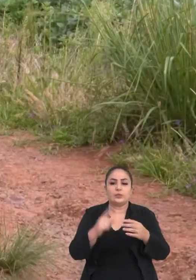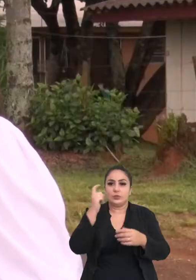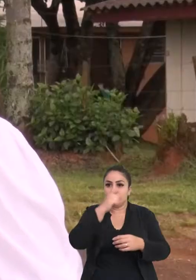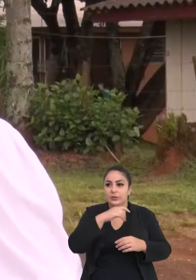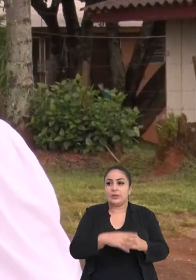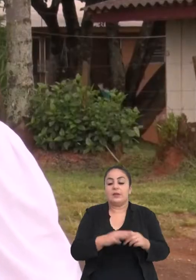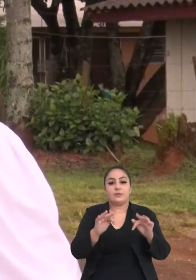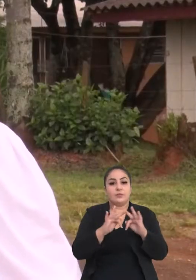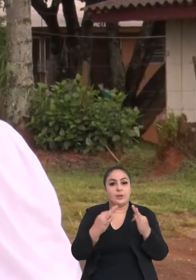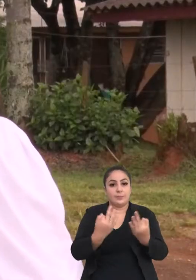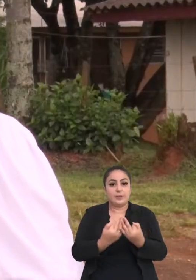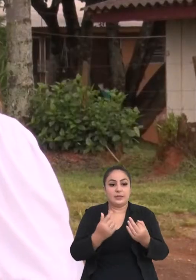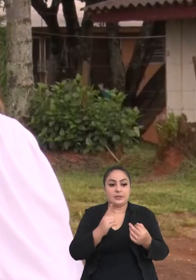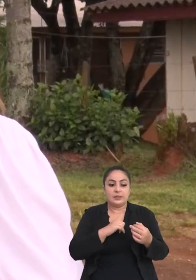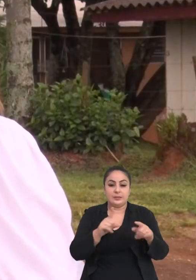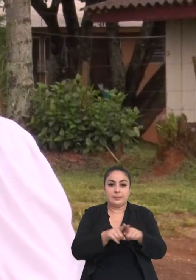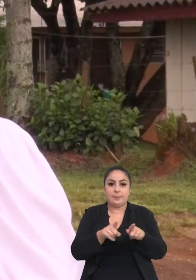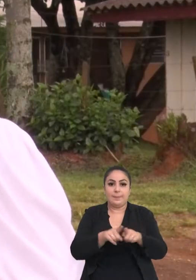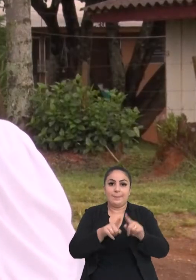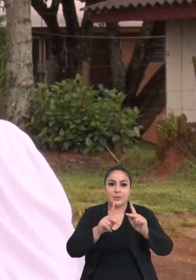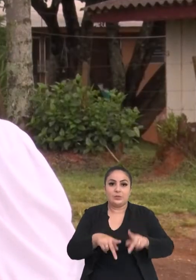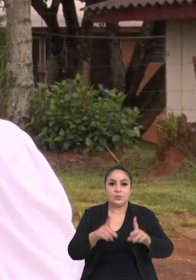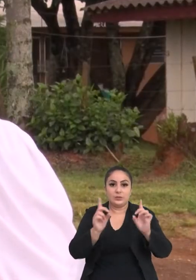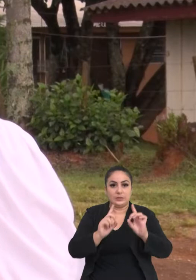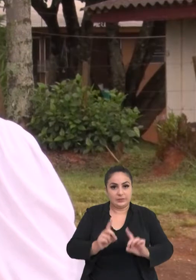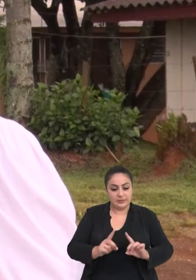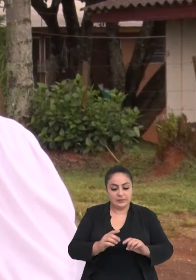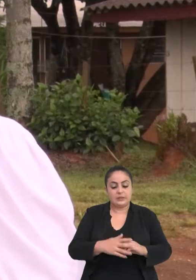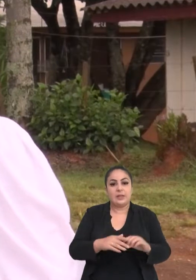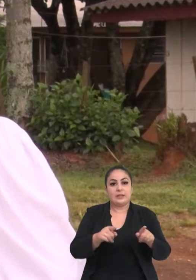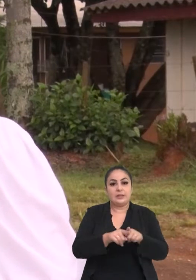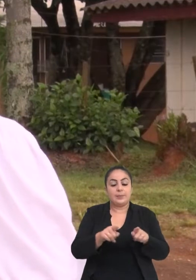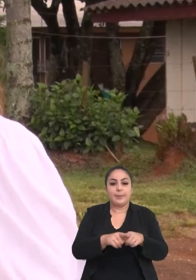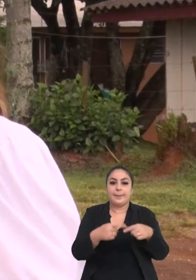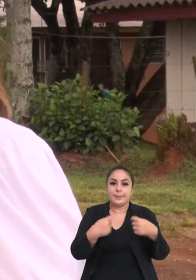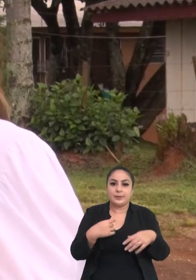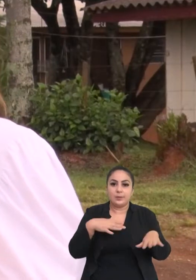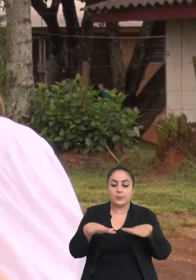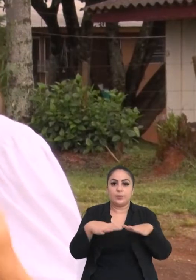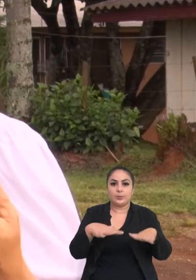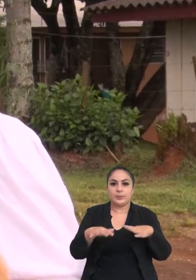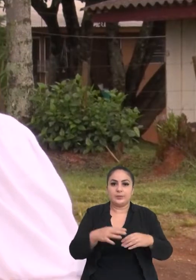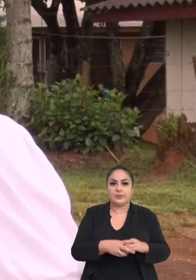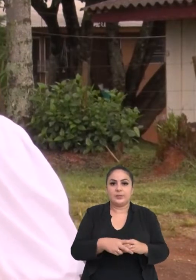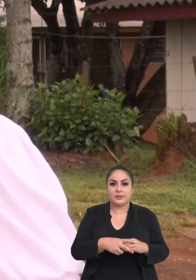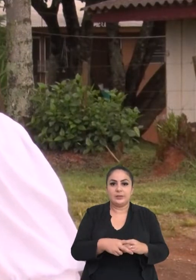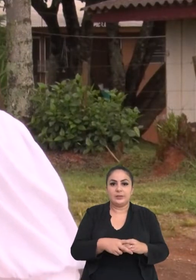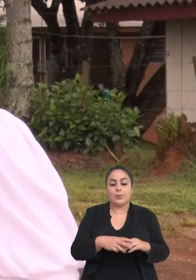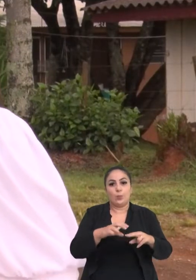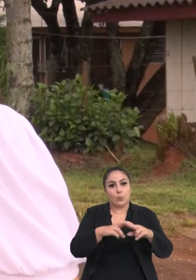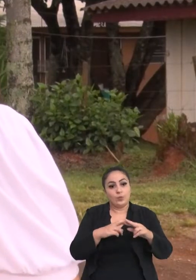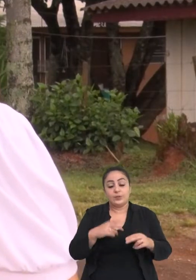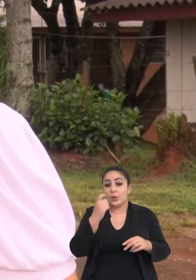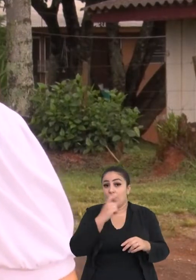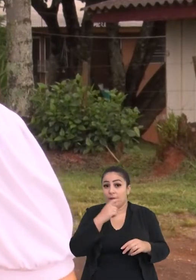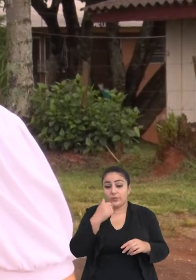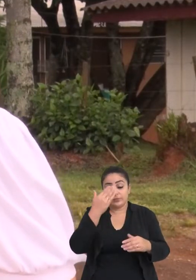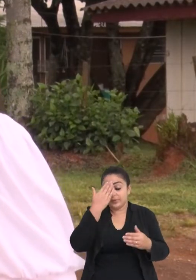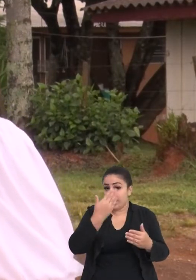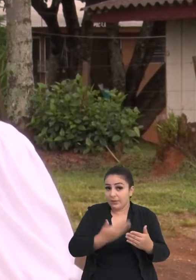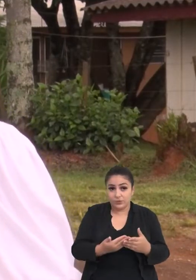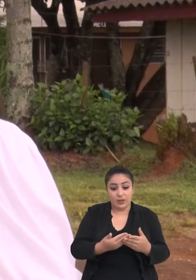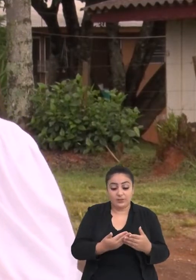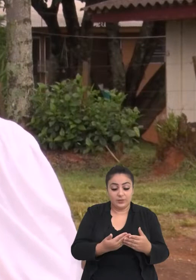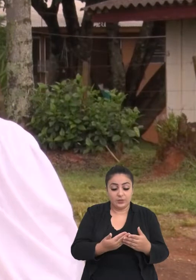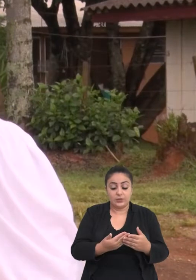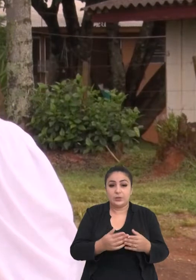tantas dificuldades, né? Famílias que têm pessoas com deficiência, que precisam se locomover. Então, é